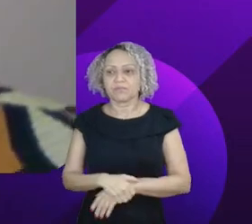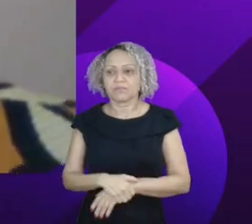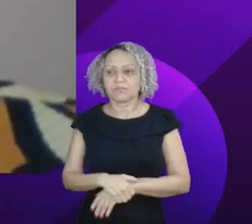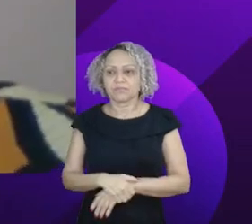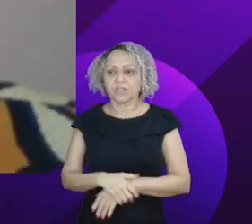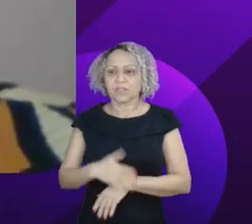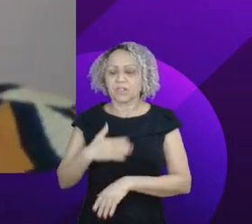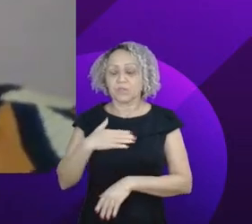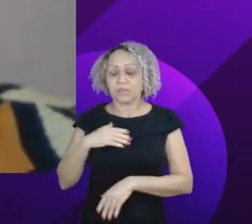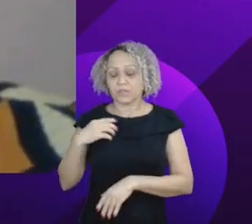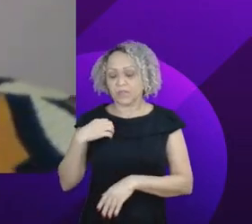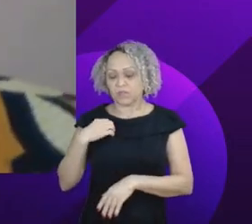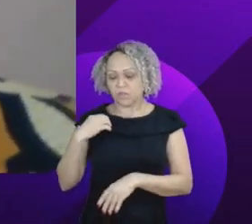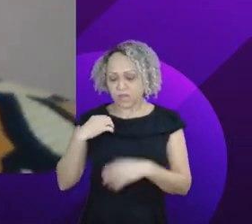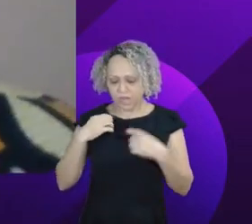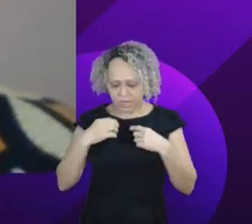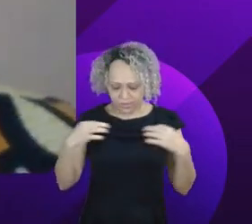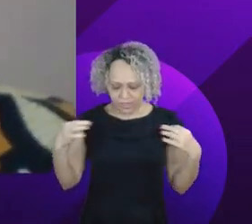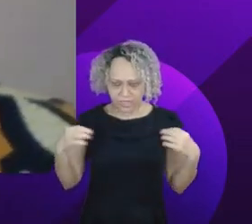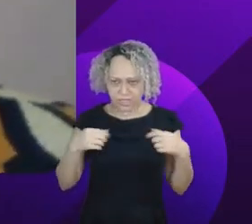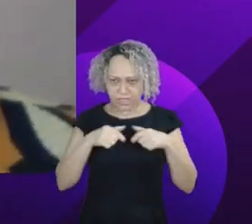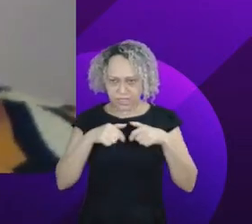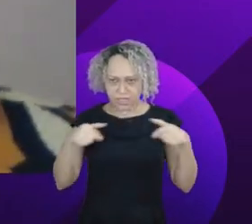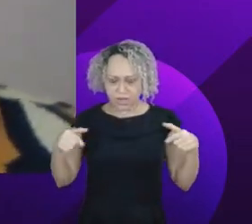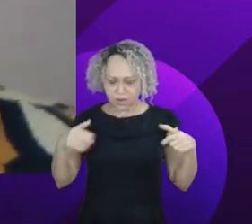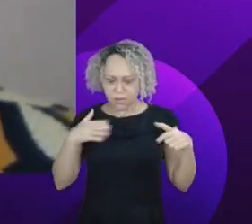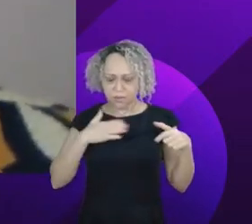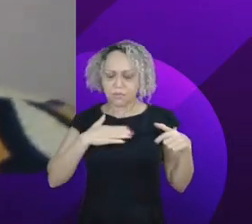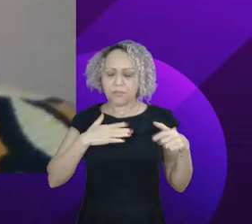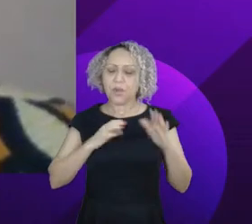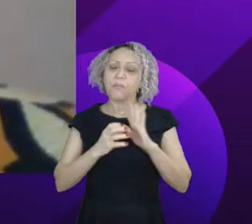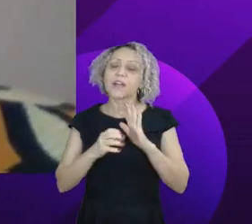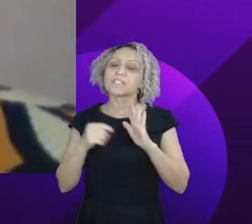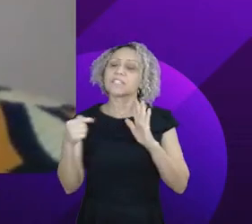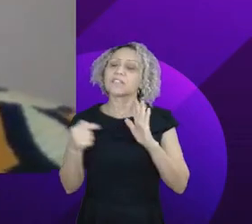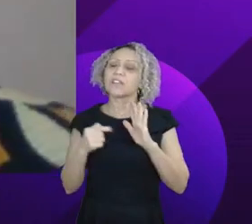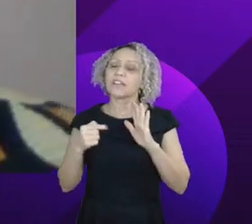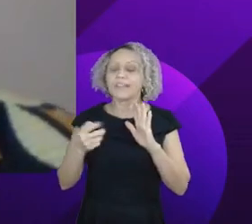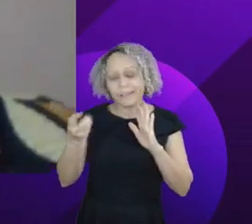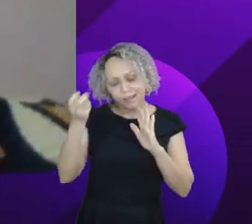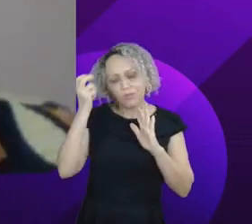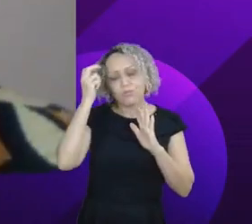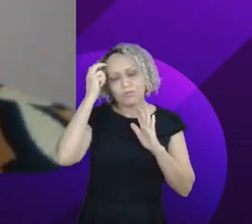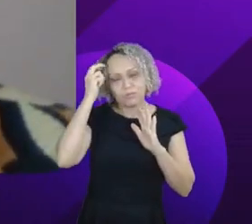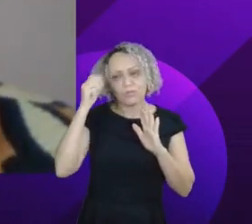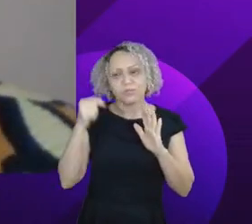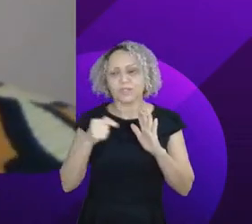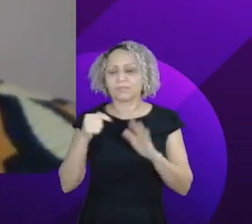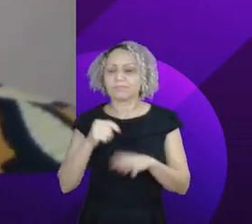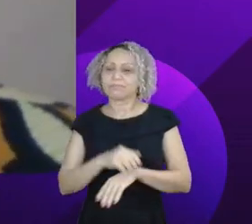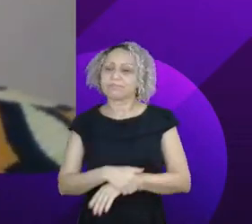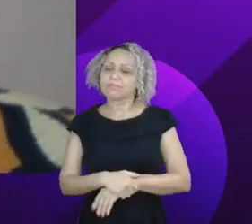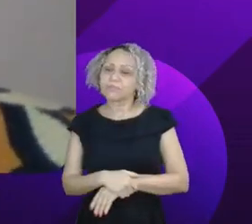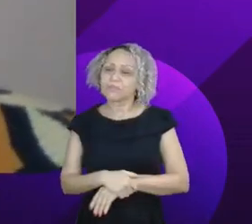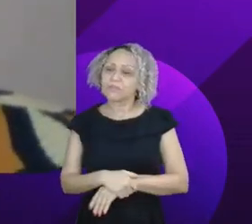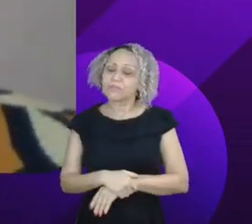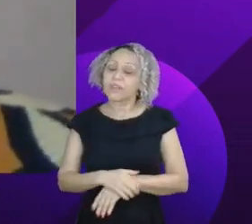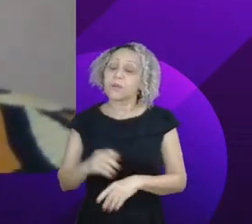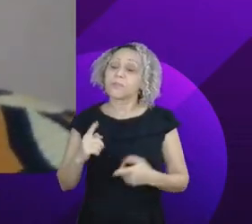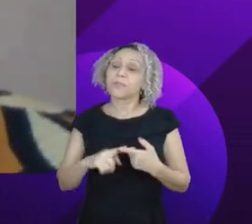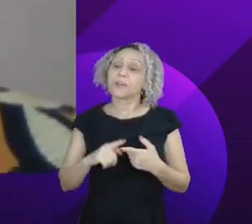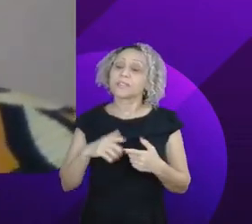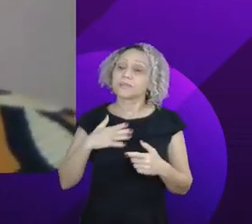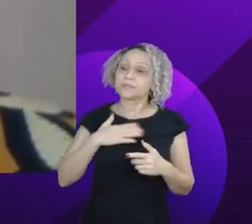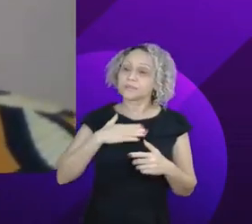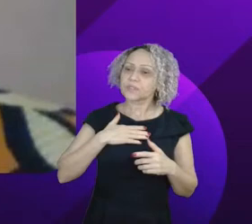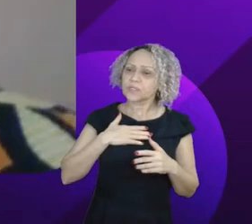meu partido é a cultura, né? Então, porque o meu partido também me inspirou a ser essa pessoa que